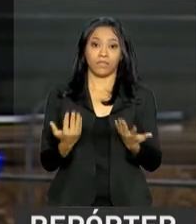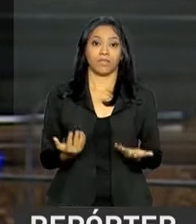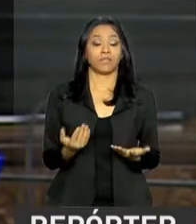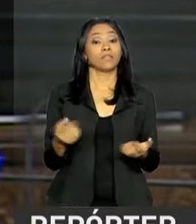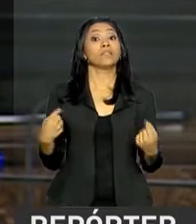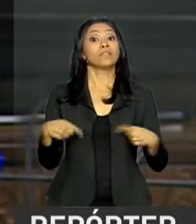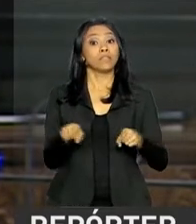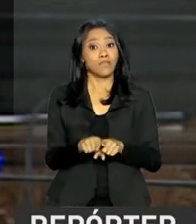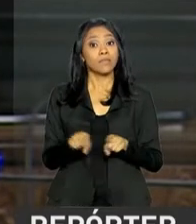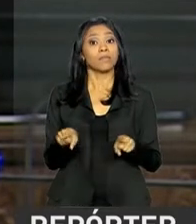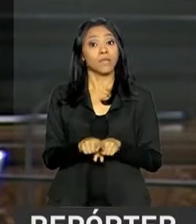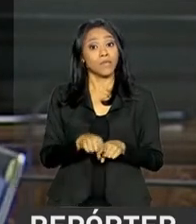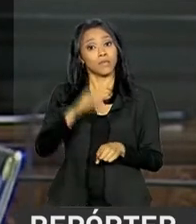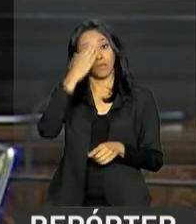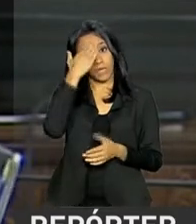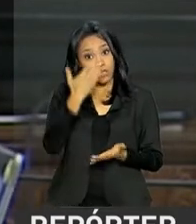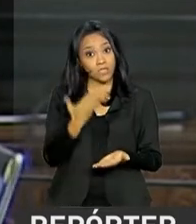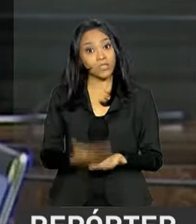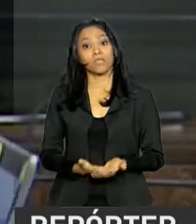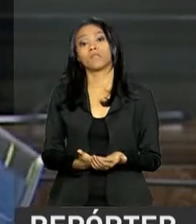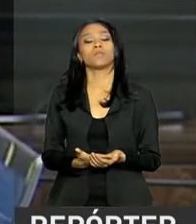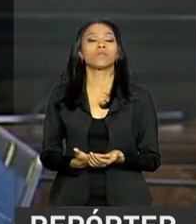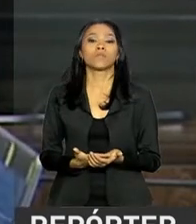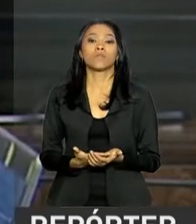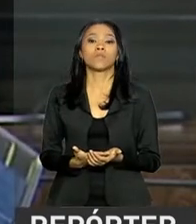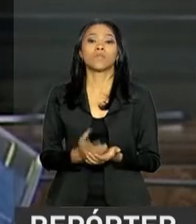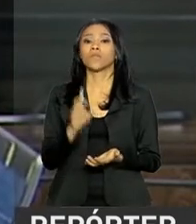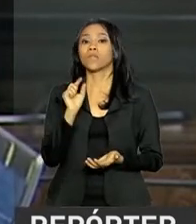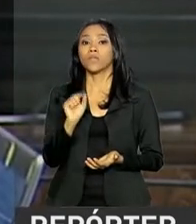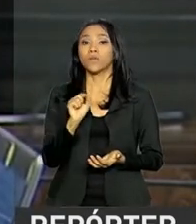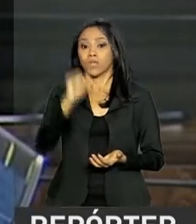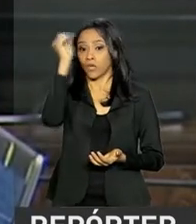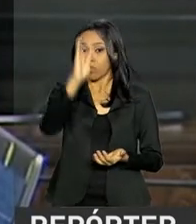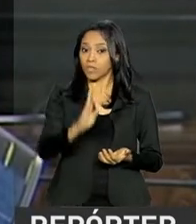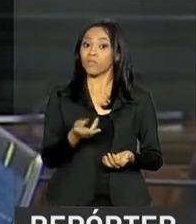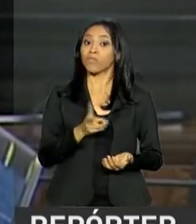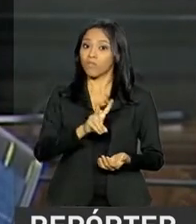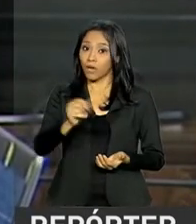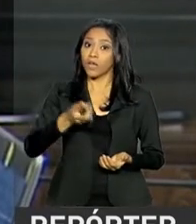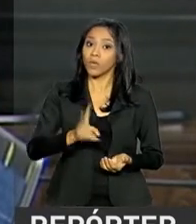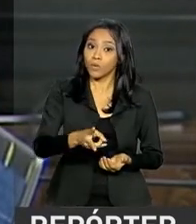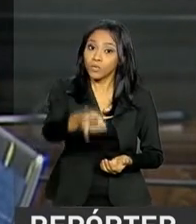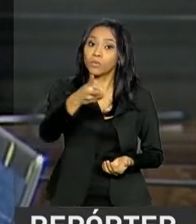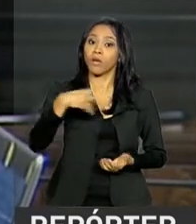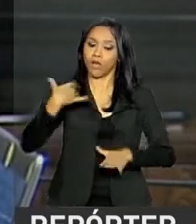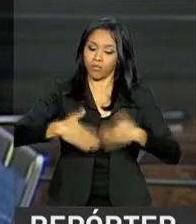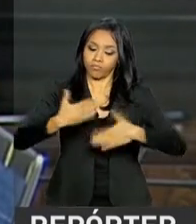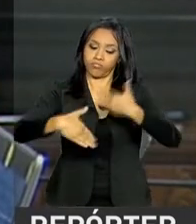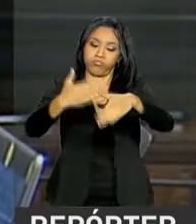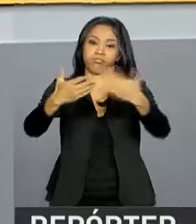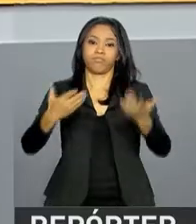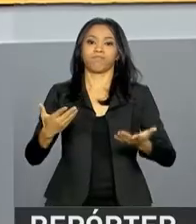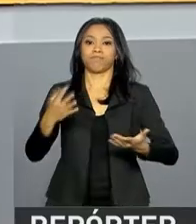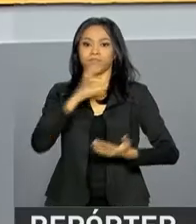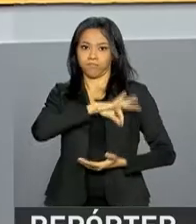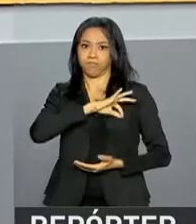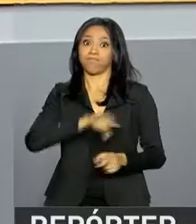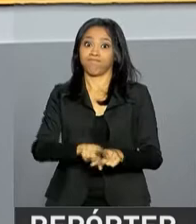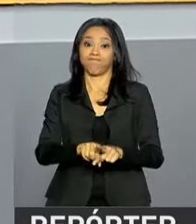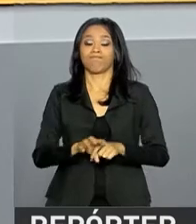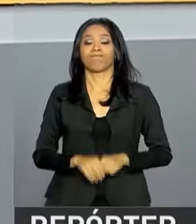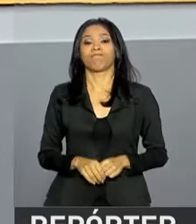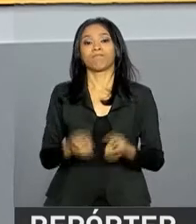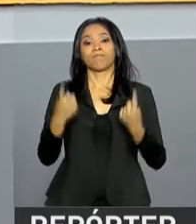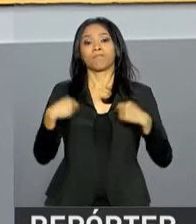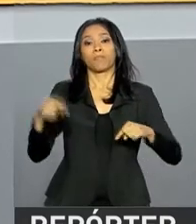também acreditando que o brasil vai continuar a crescer que ainda vai continuar a crescer o